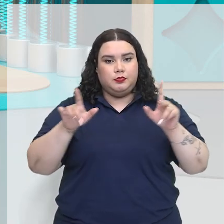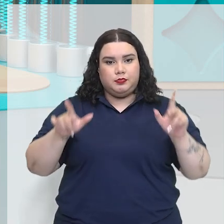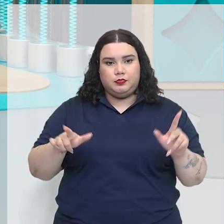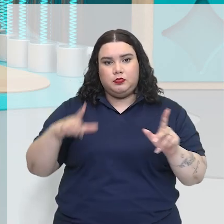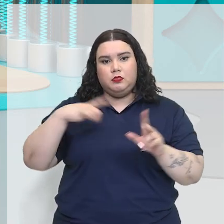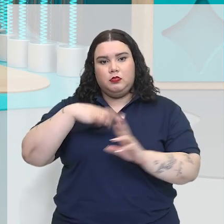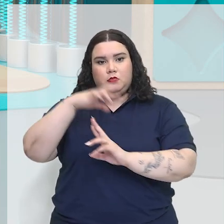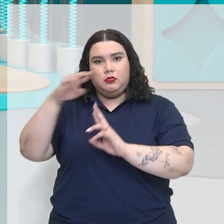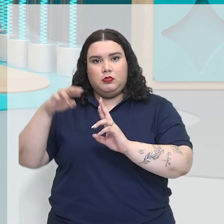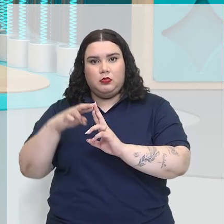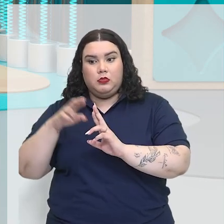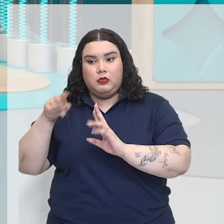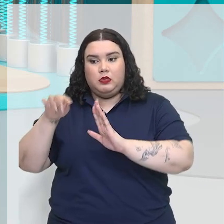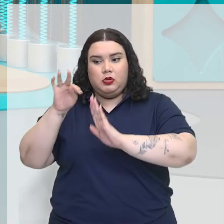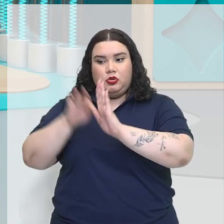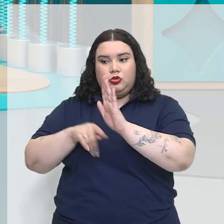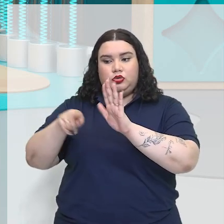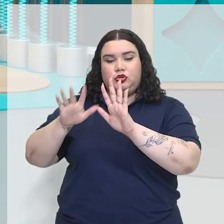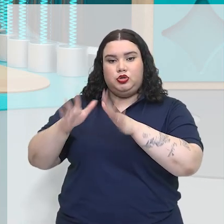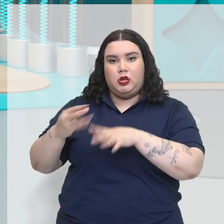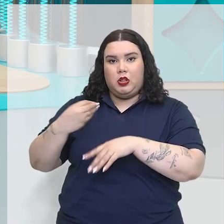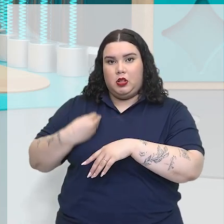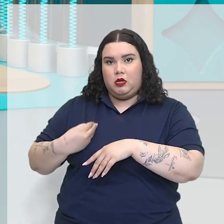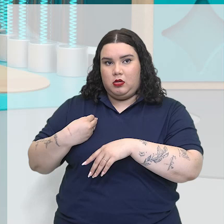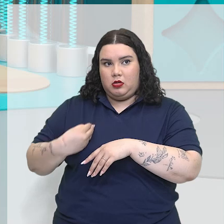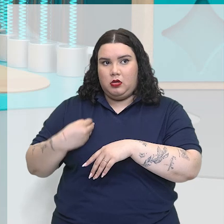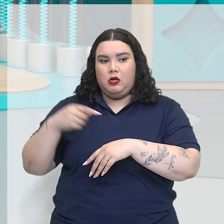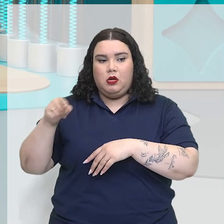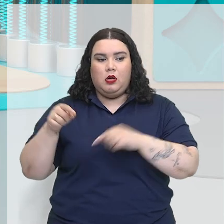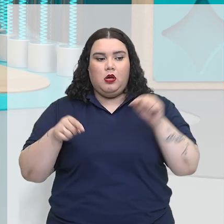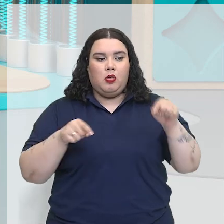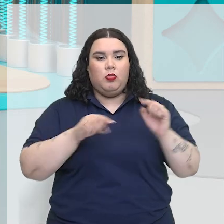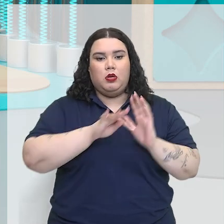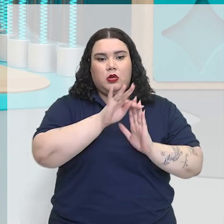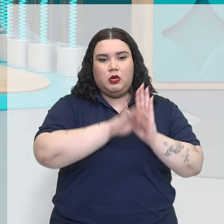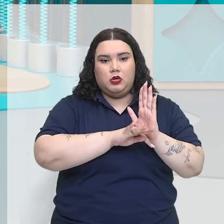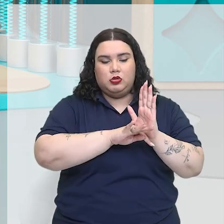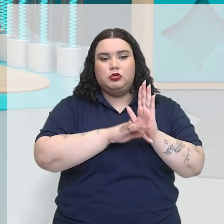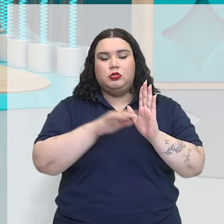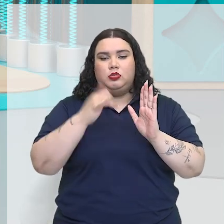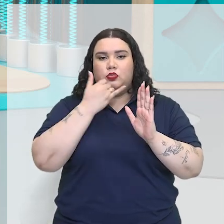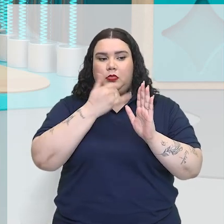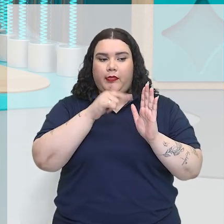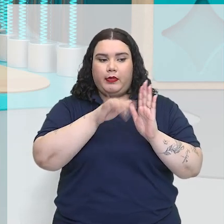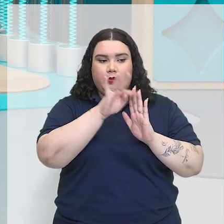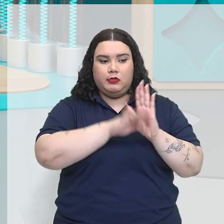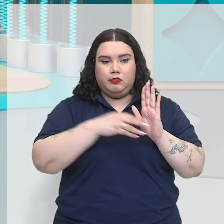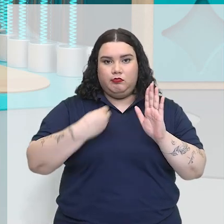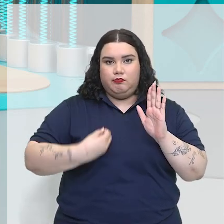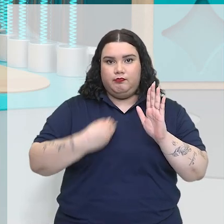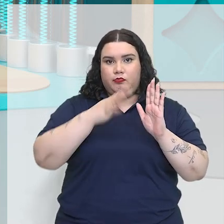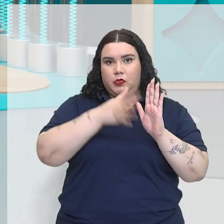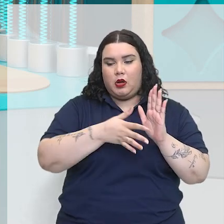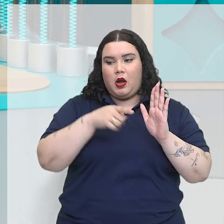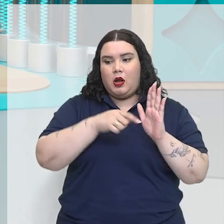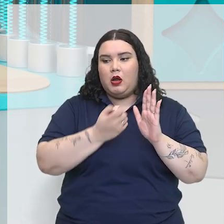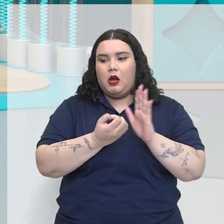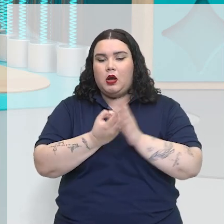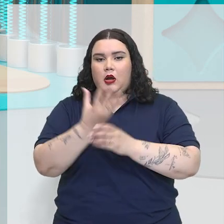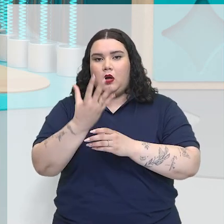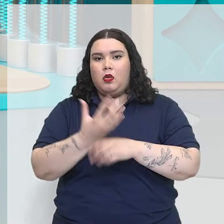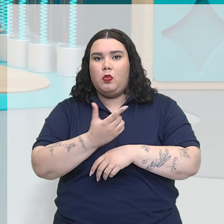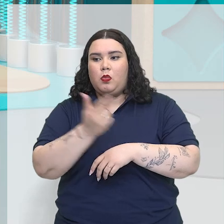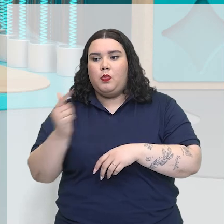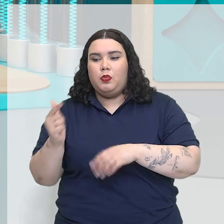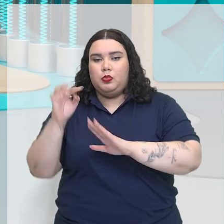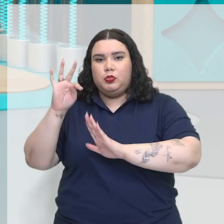uma referência a outro que já existe, né, que já existia, inspirando-se em sua forma ou mensagem para criar